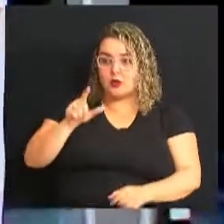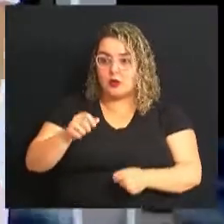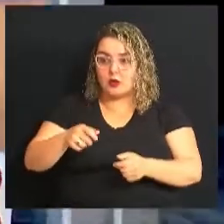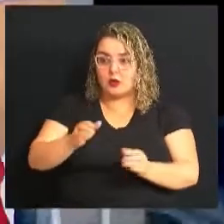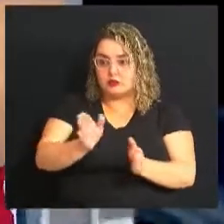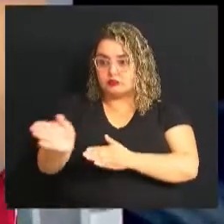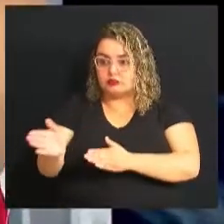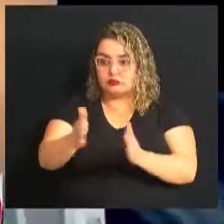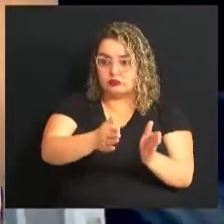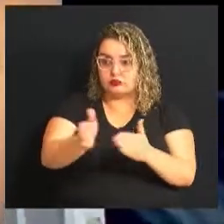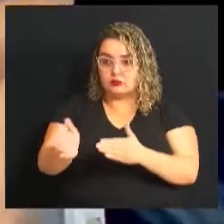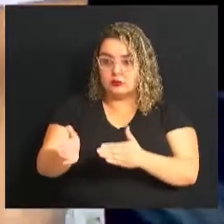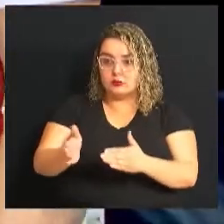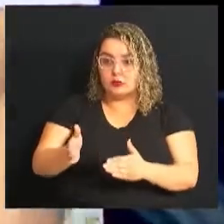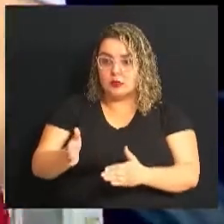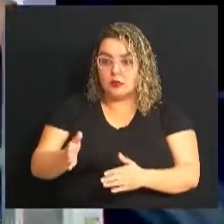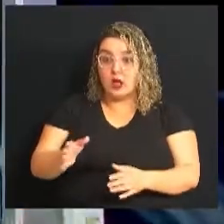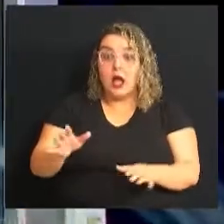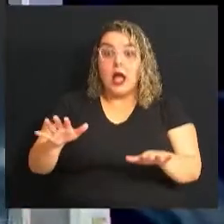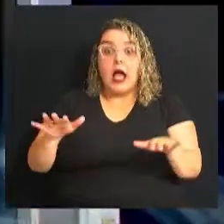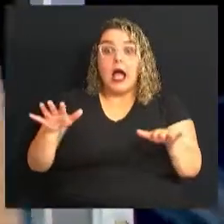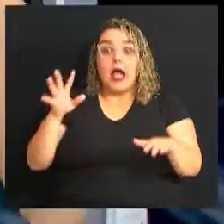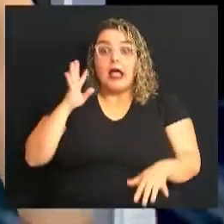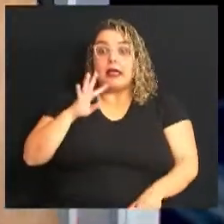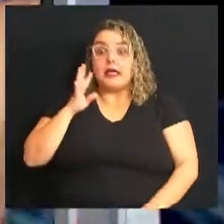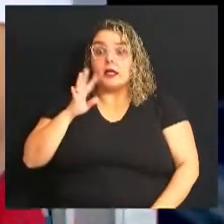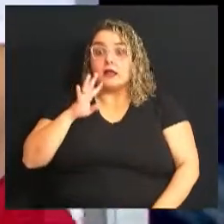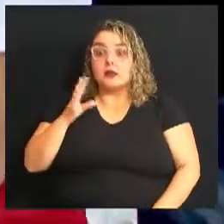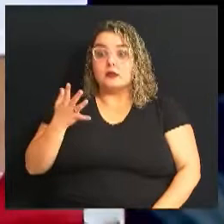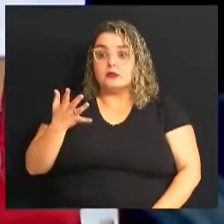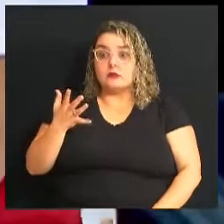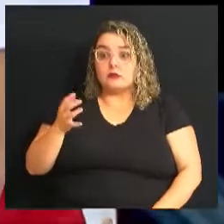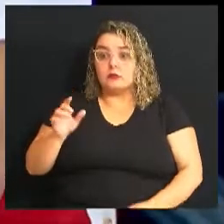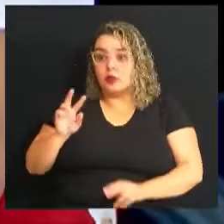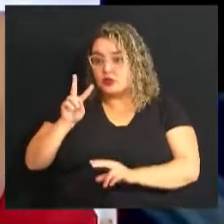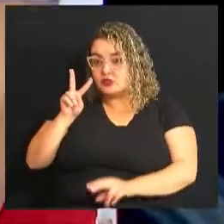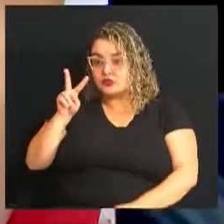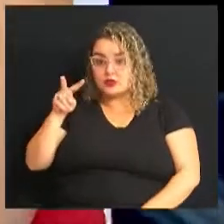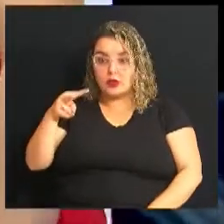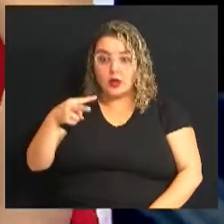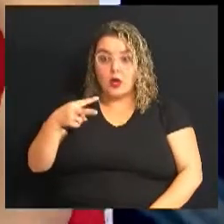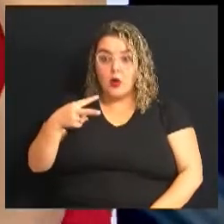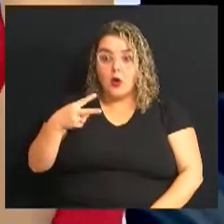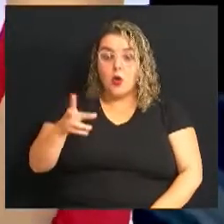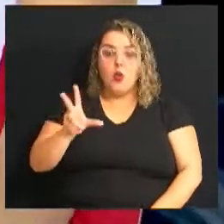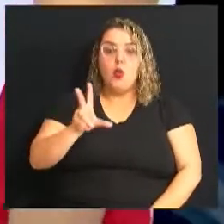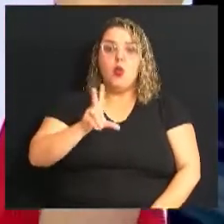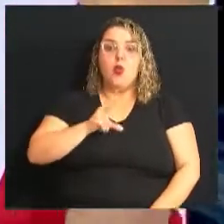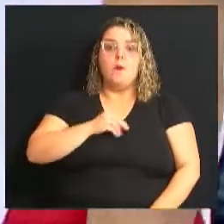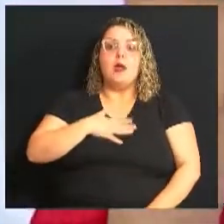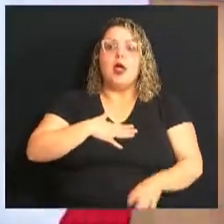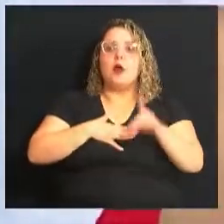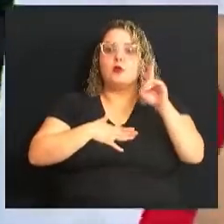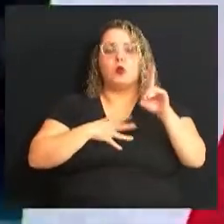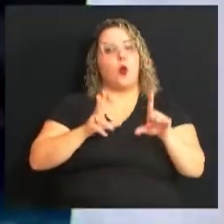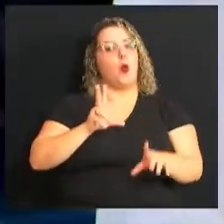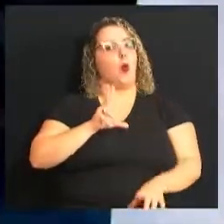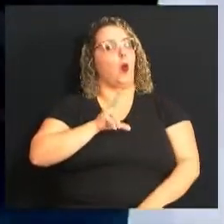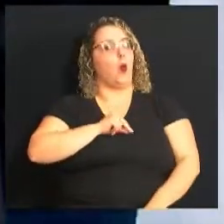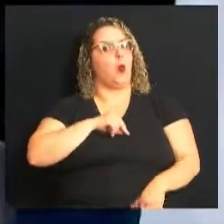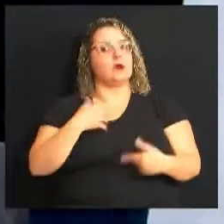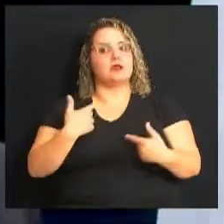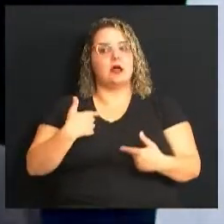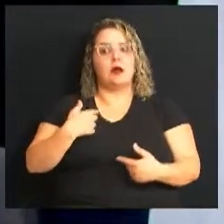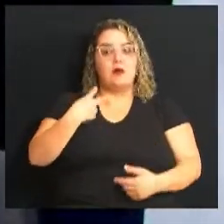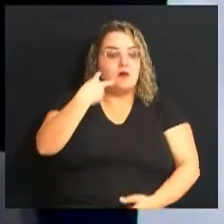aí onde você Ai, que legal! Pode virar um pouco que você consegue ver toda Meu Deus! Gente, eu vou virando e vai